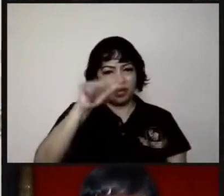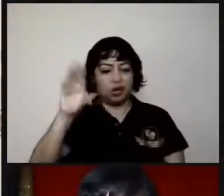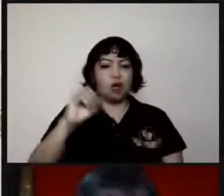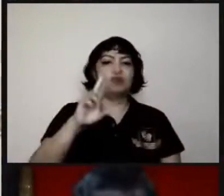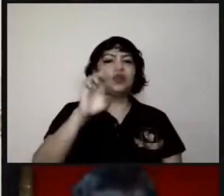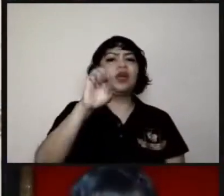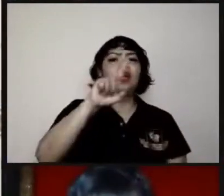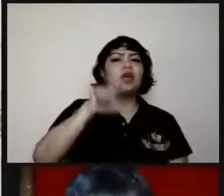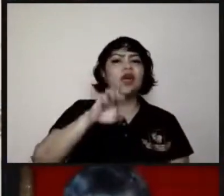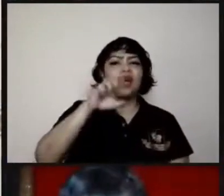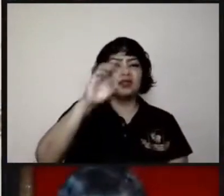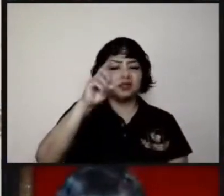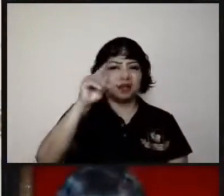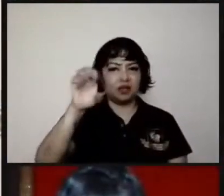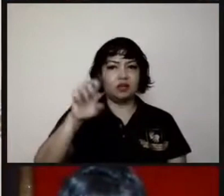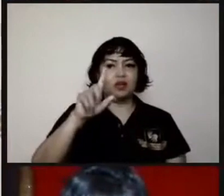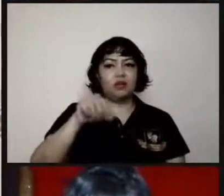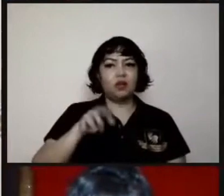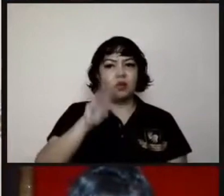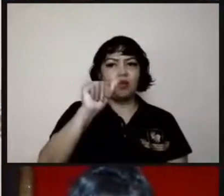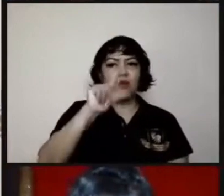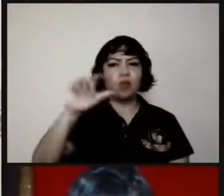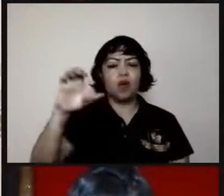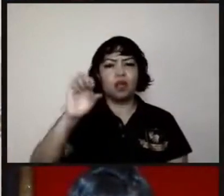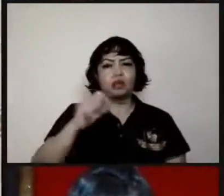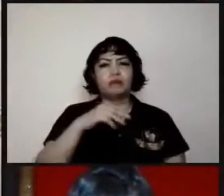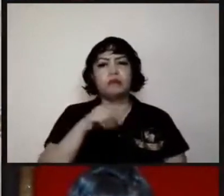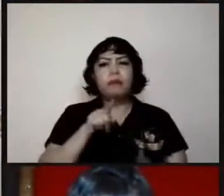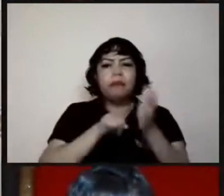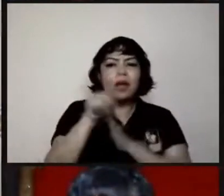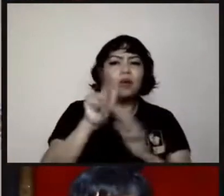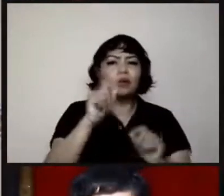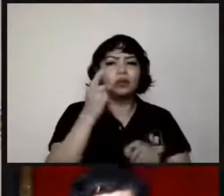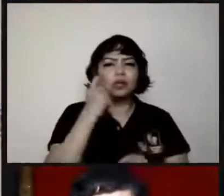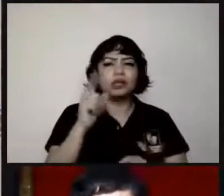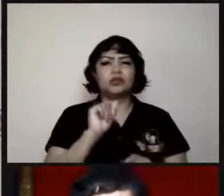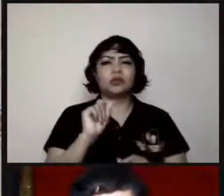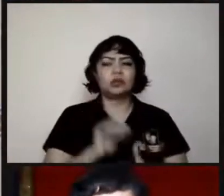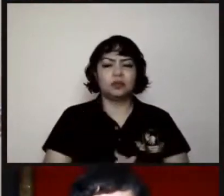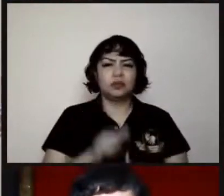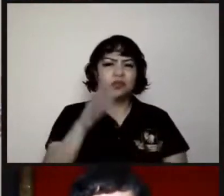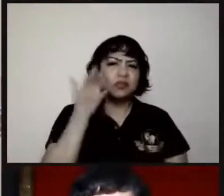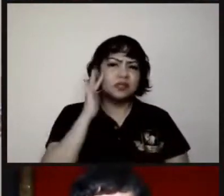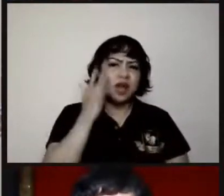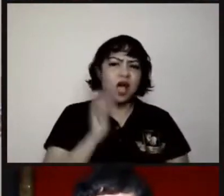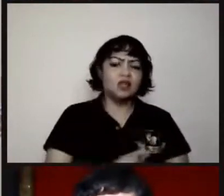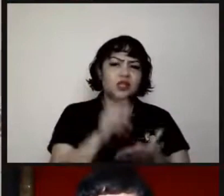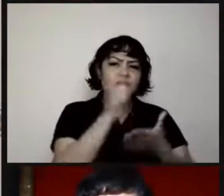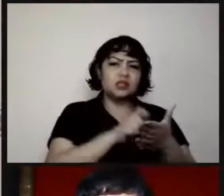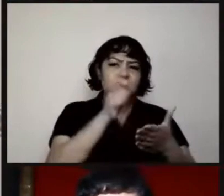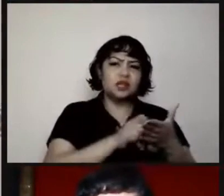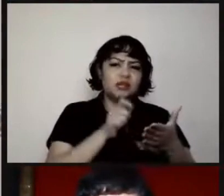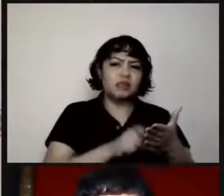noite. O Wallace Mello faz uma pergunta aqui interessantíssima, ó. Neste momento, Vocês acham retornam à interessante tela escrever